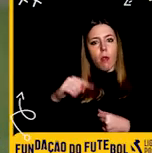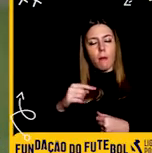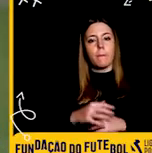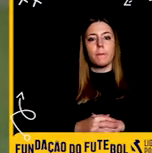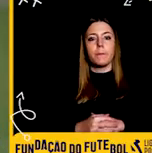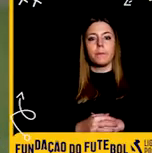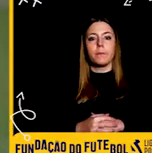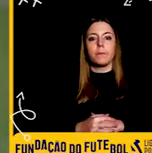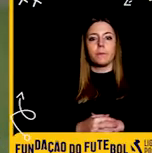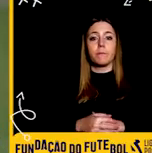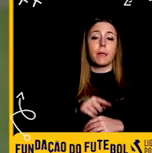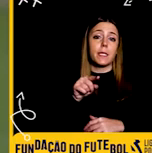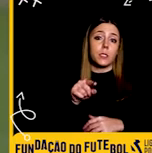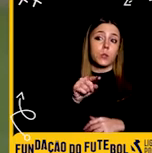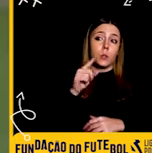qualidade, vê-se